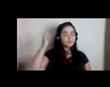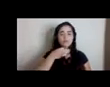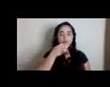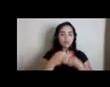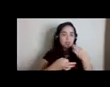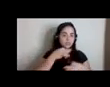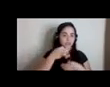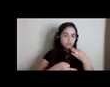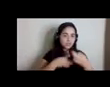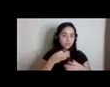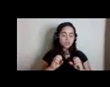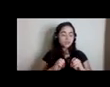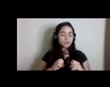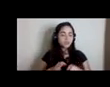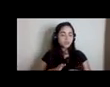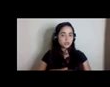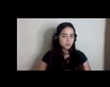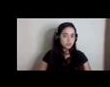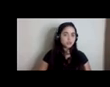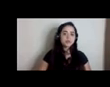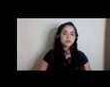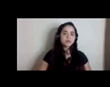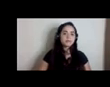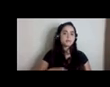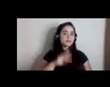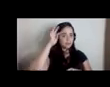Criticar a educação tradicional tem o seu papel.